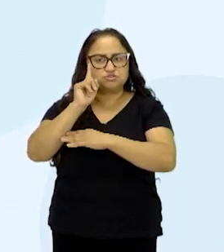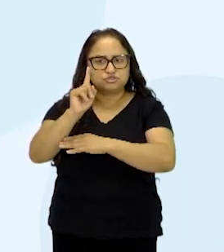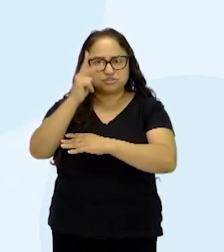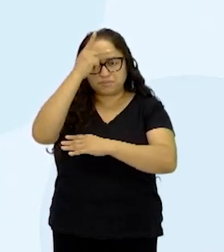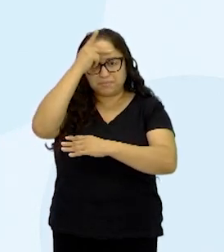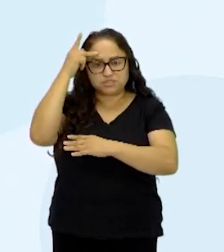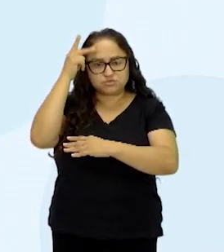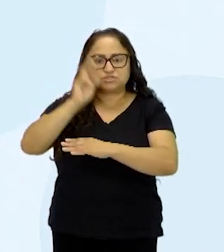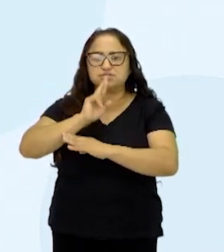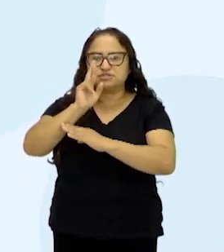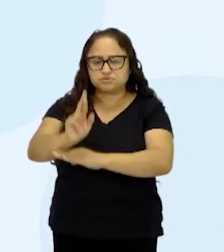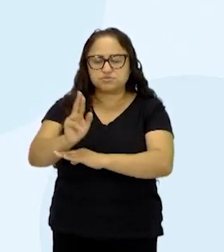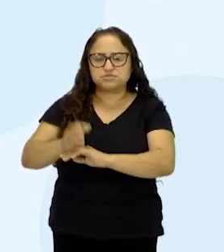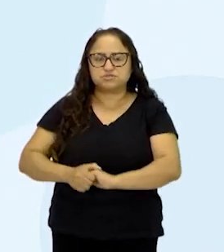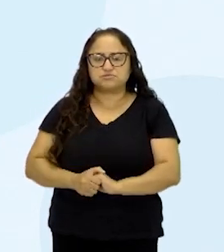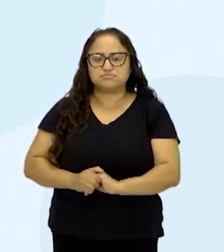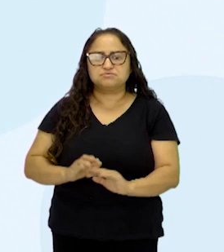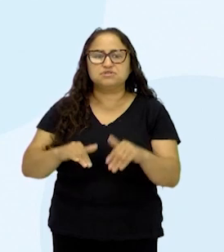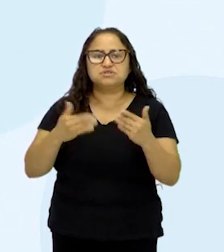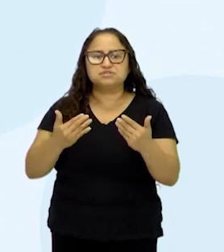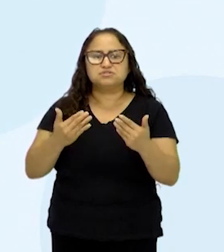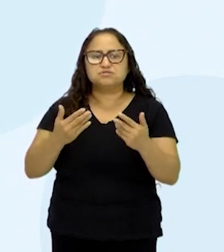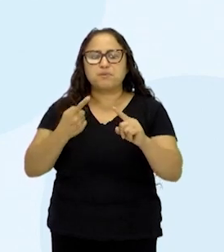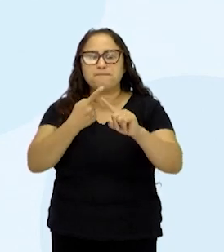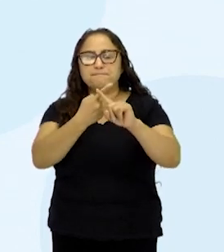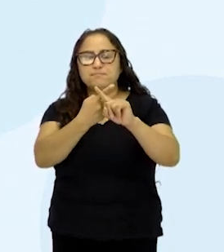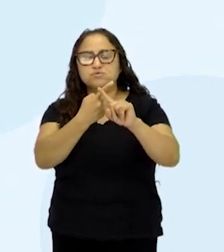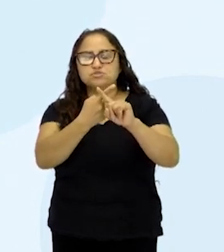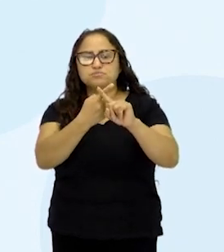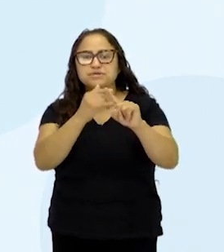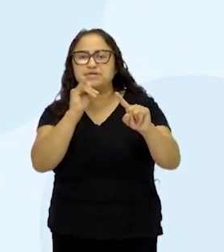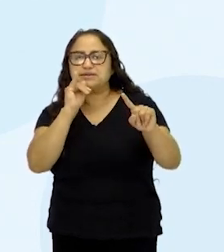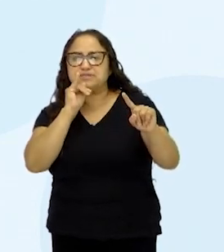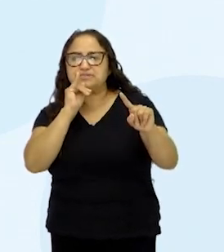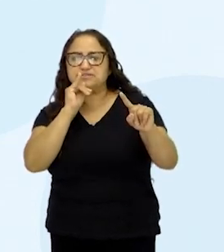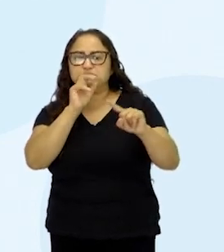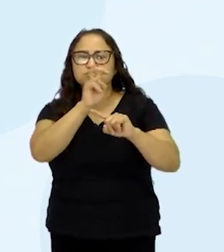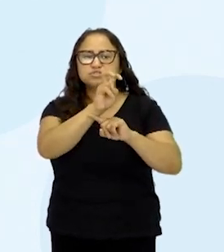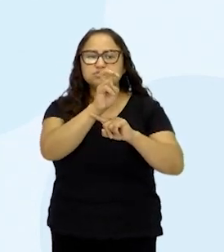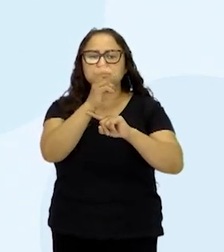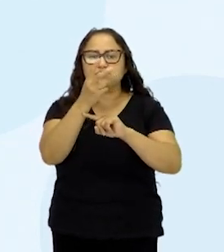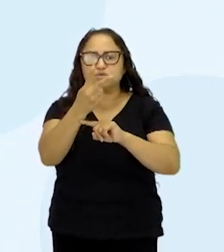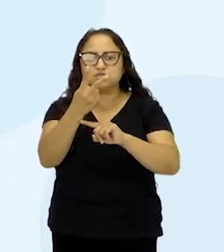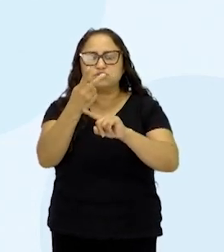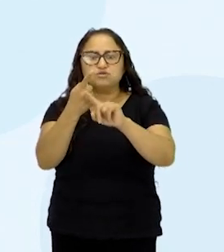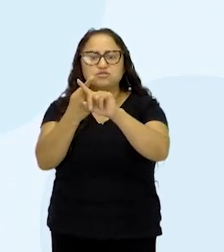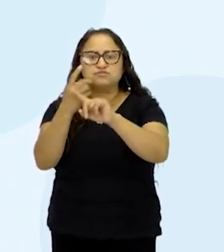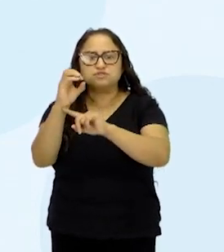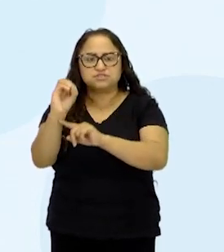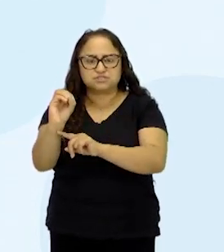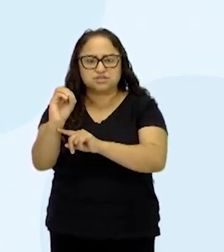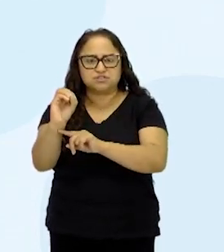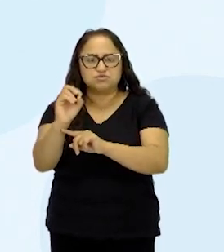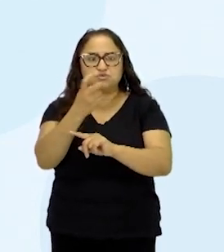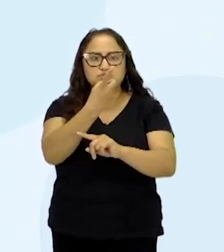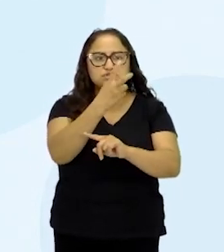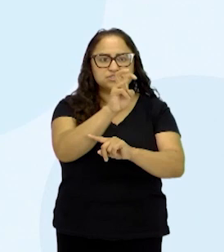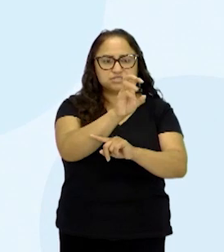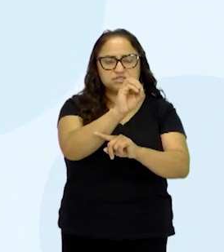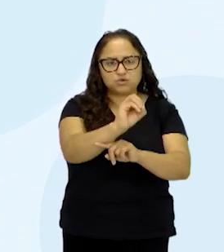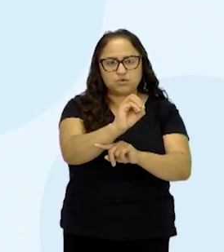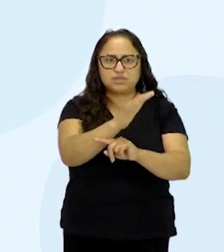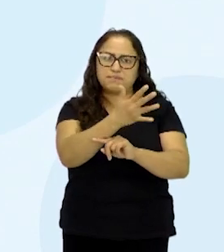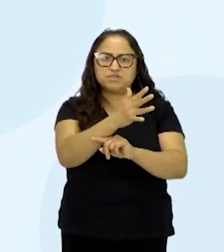essa opção. Então, pessoal, a gente vai multiplicar, por exemplo, 52 vezes 0, que 50 pessoas responderam que não lê nenhum